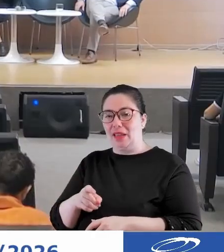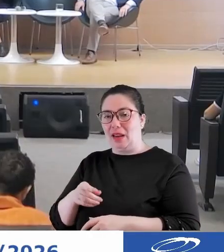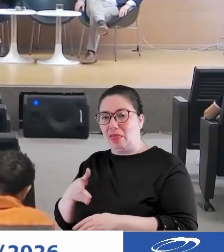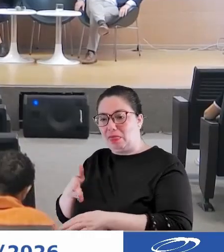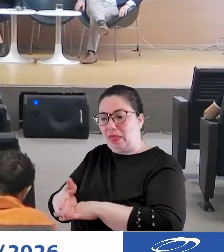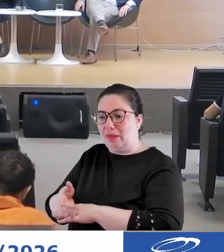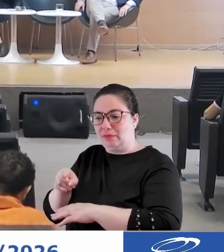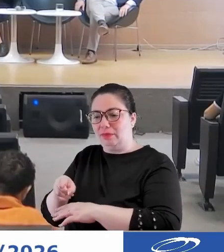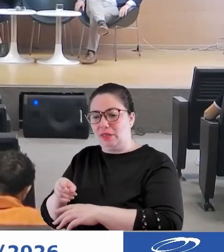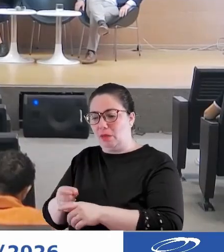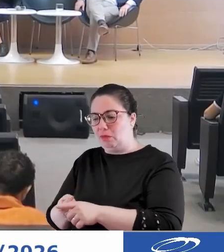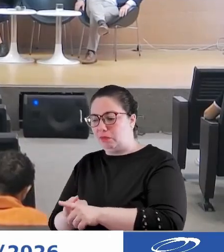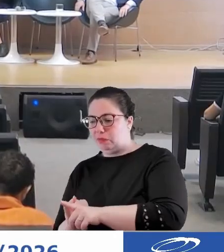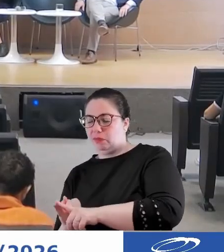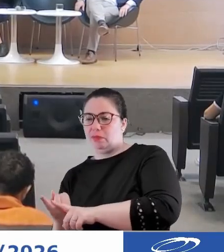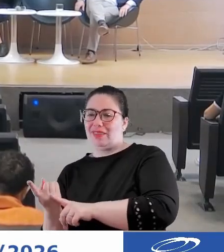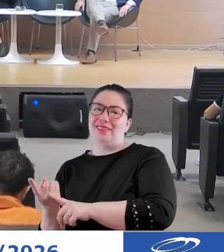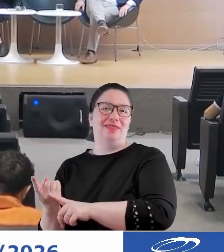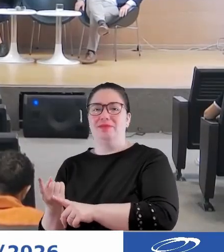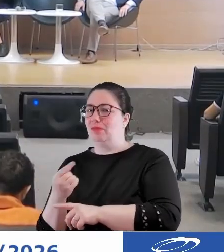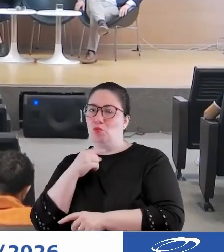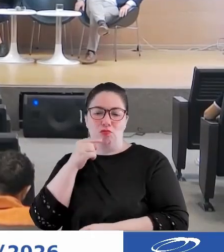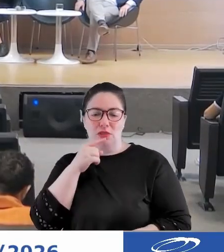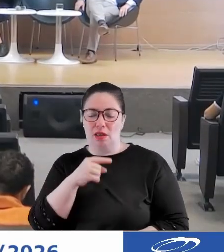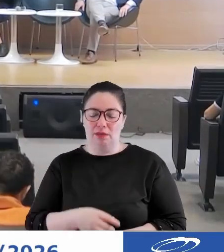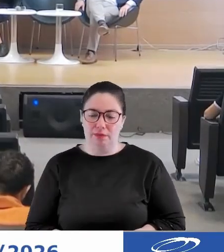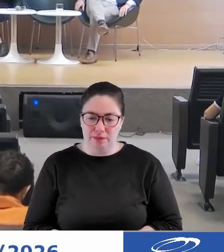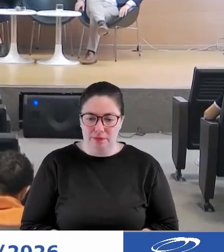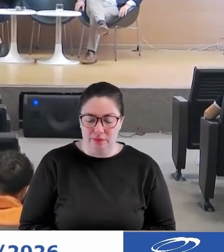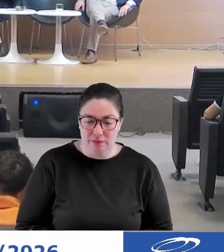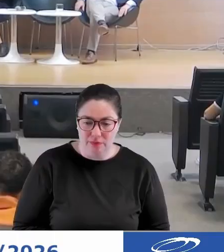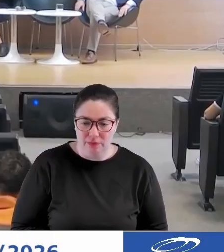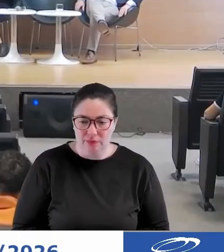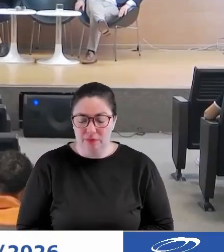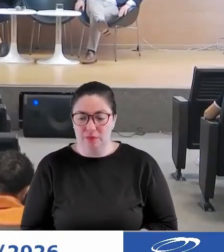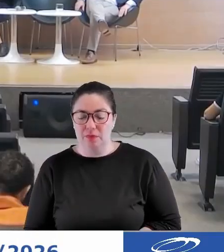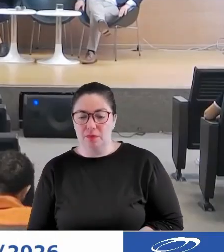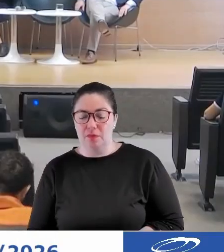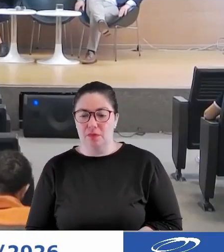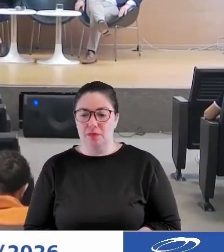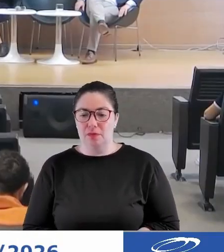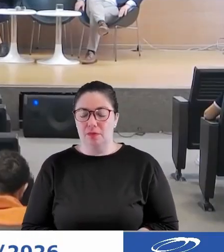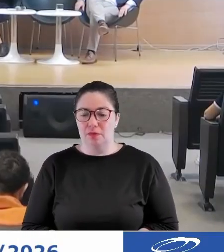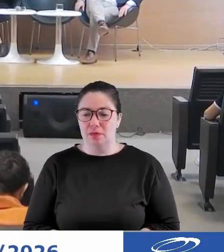catéter de microdiálise não é possível a princípio. Talvez algumas partes da bactéria ele conseguiria